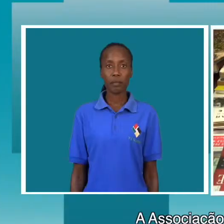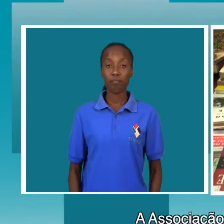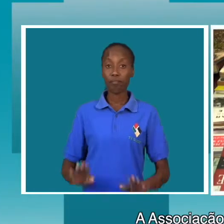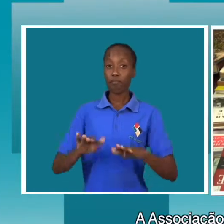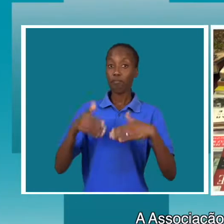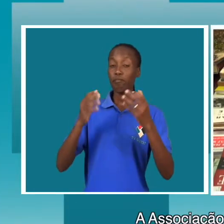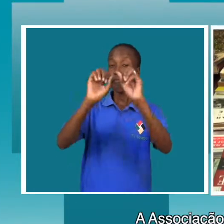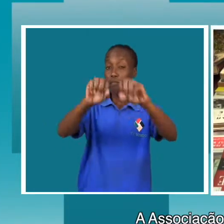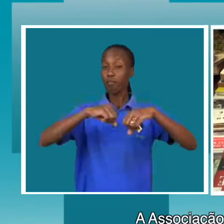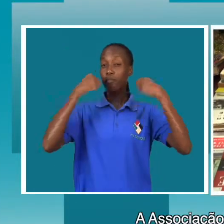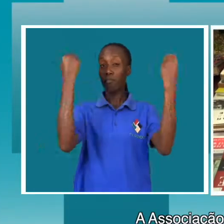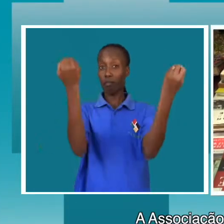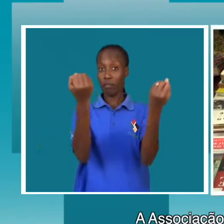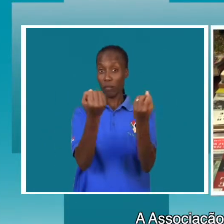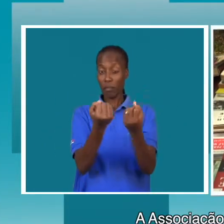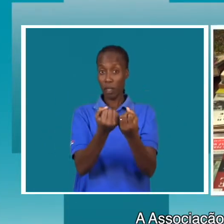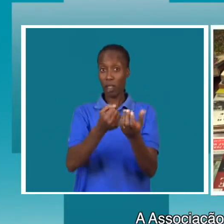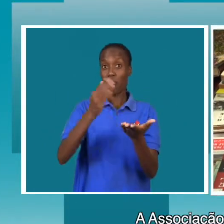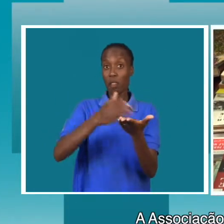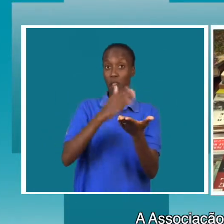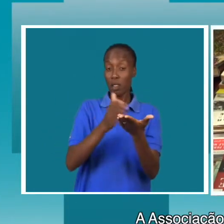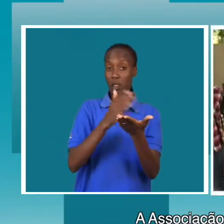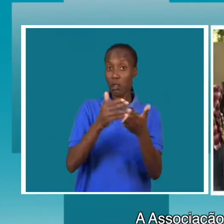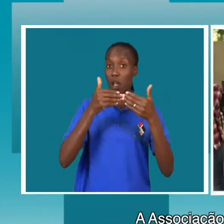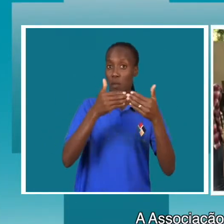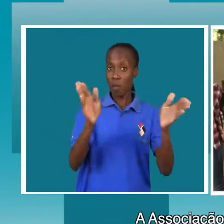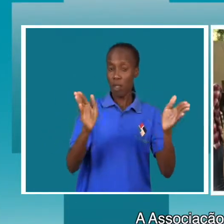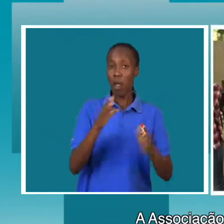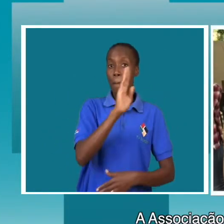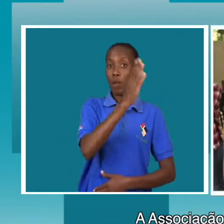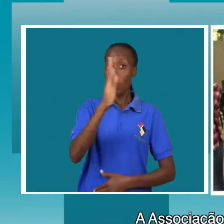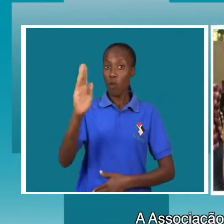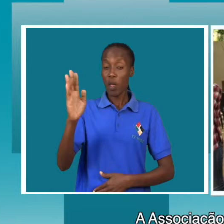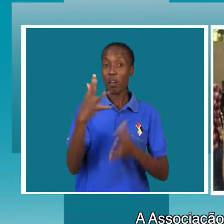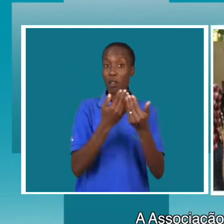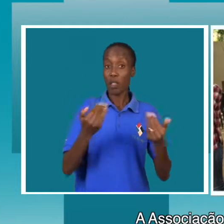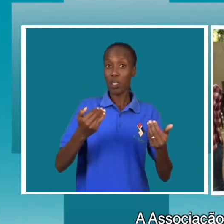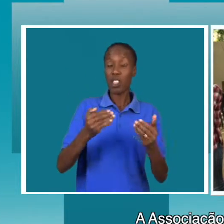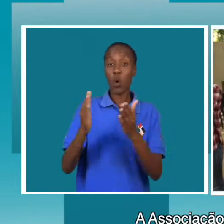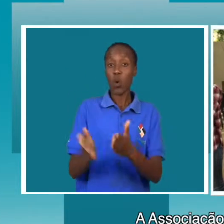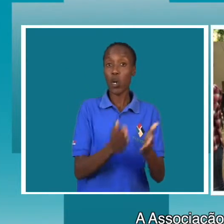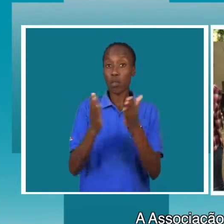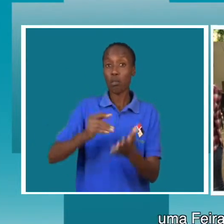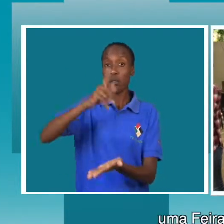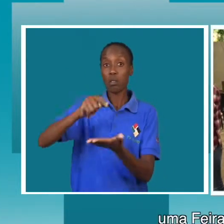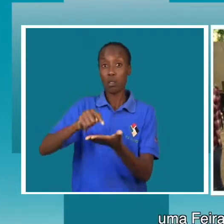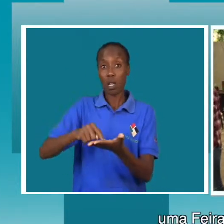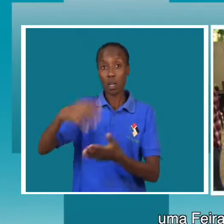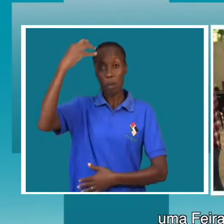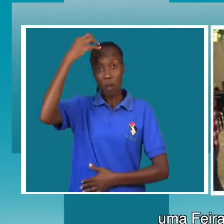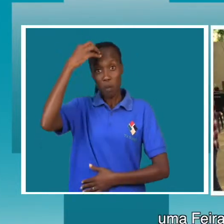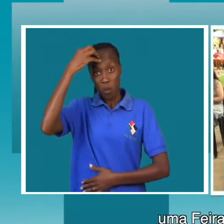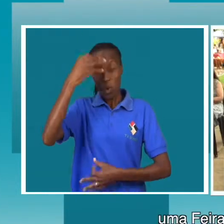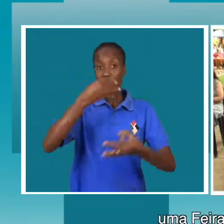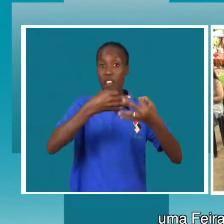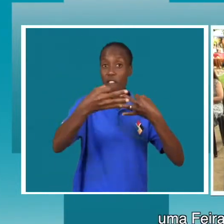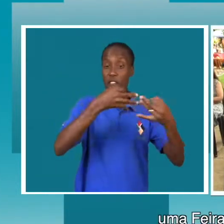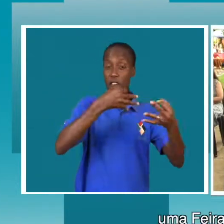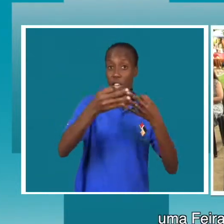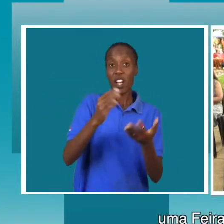A Associação Livro Aberto, Biblioteca da Criança, organizou na cidade de Maputo uma feira de livro,